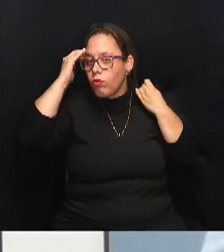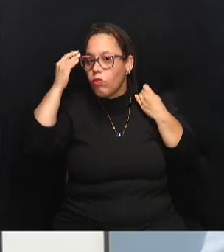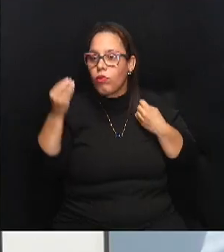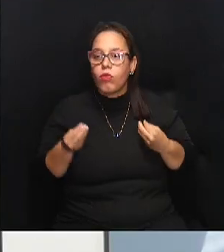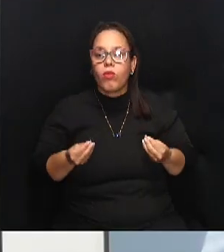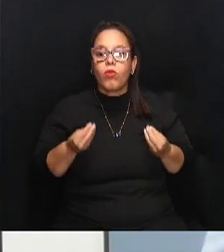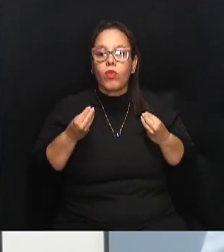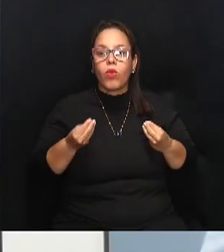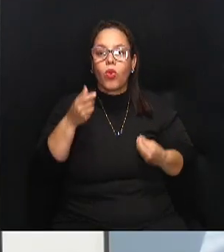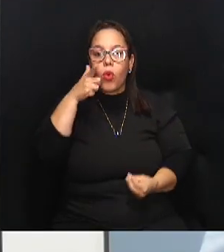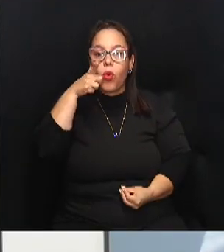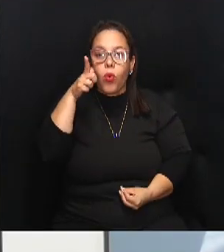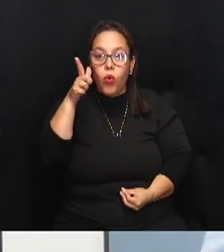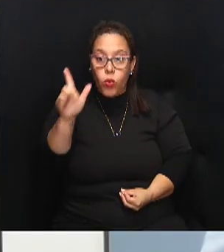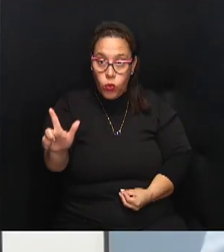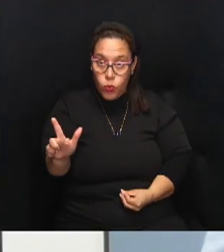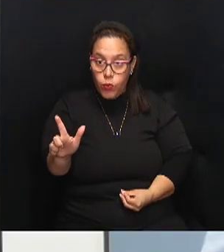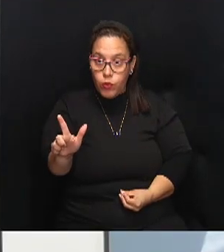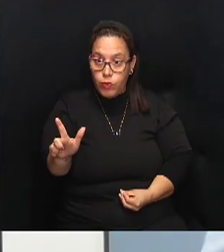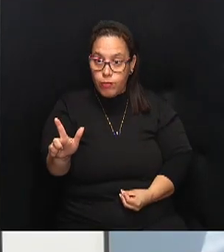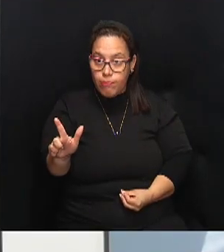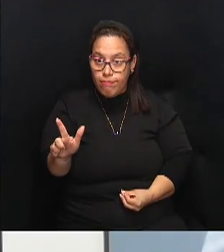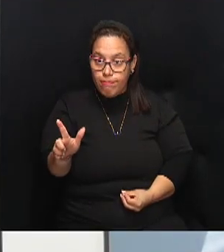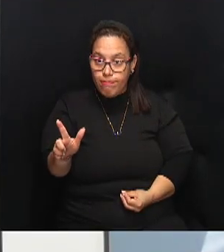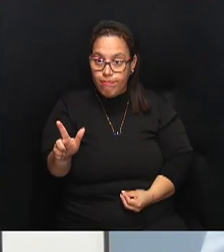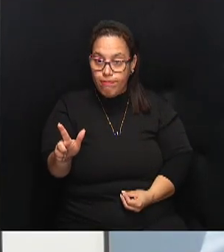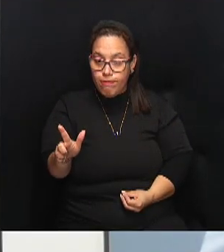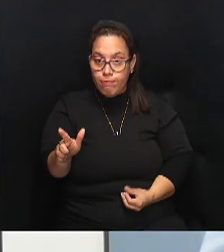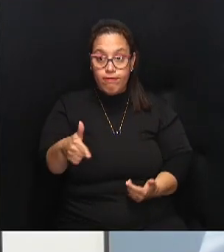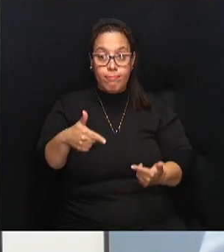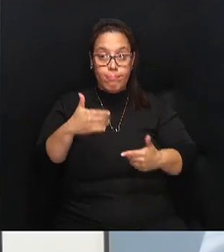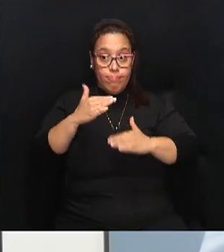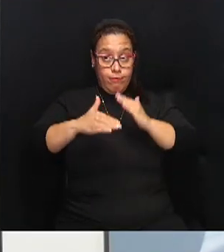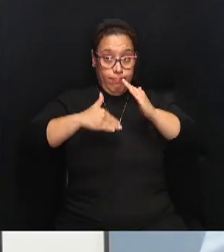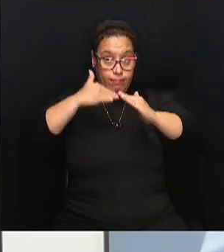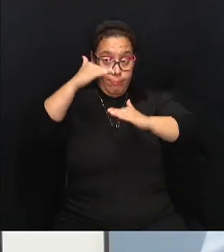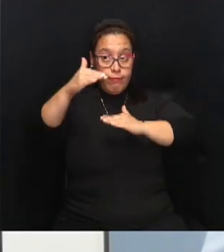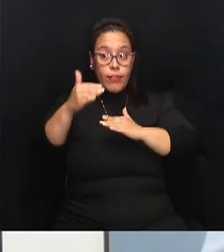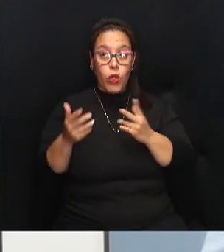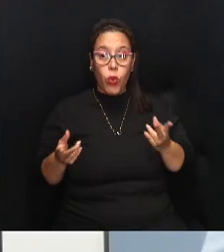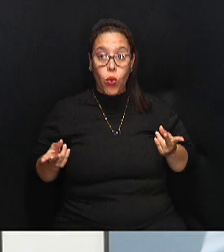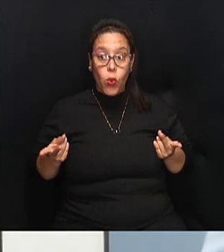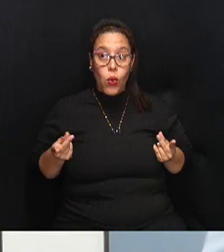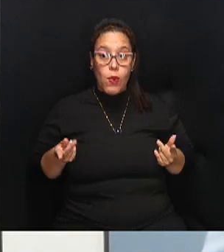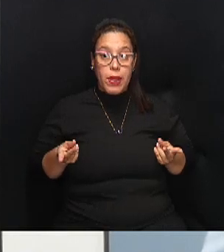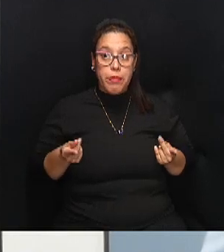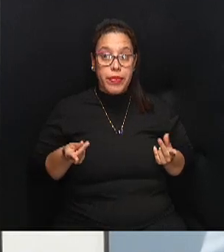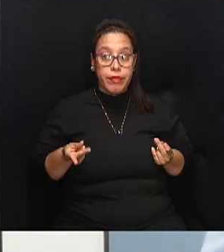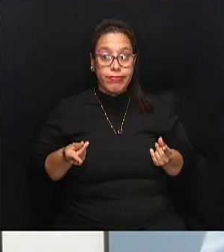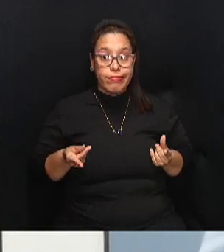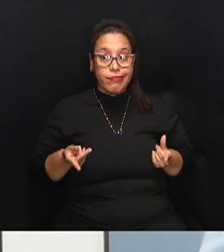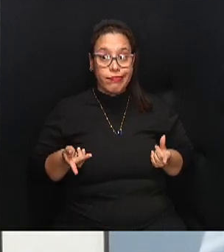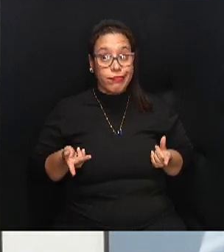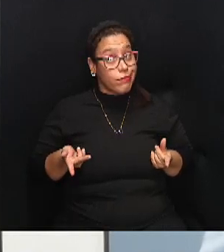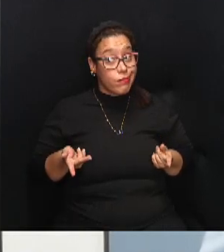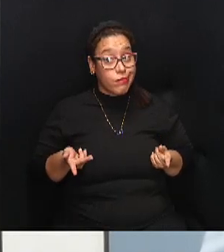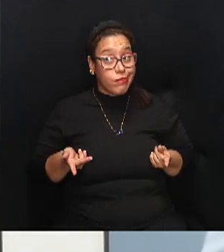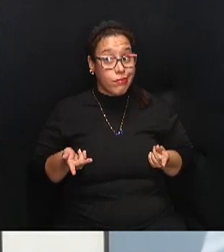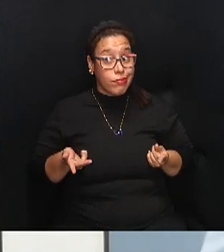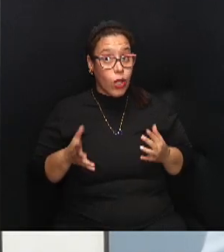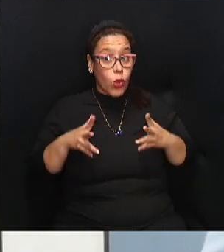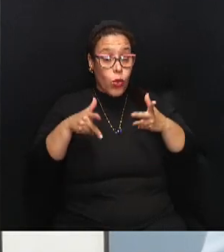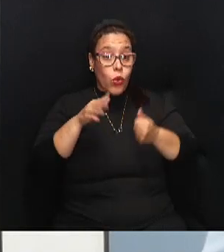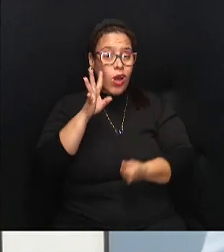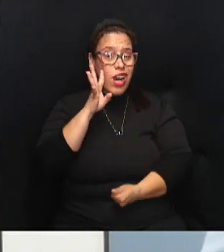vamos conseguir, né, ultrapassar a barreira orçamentária. Pô, tudo que foi falado aqui é